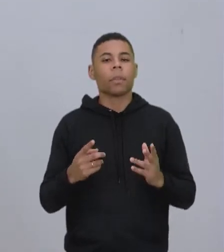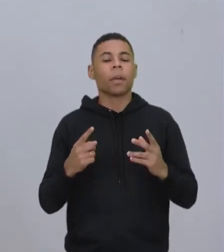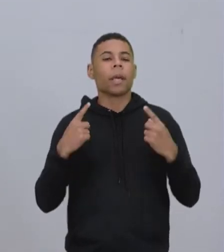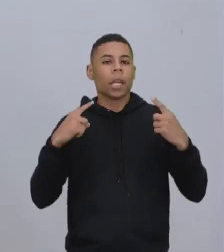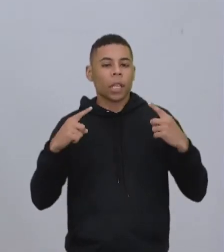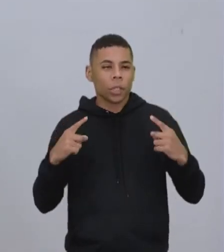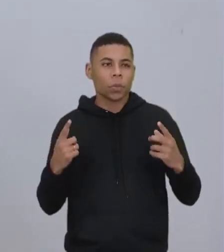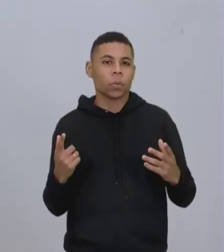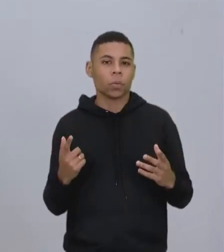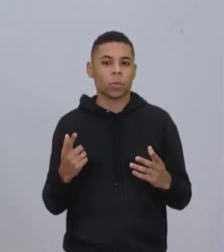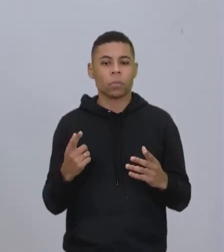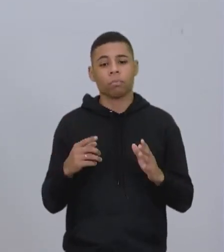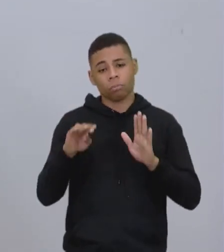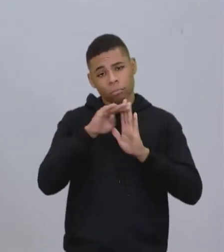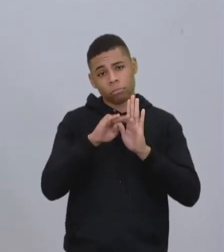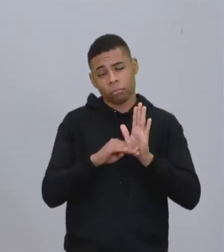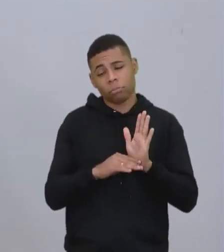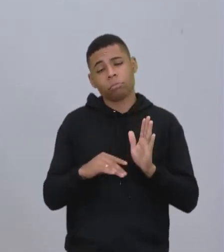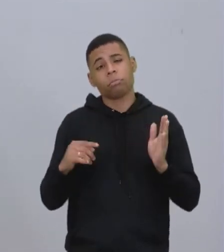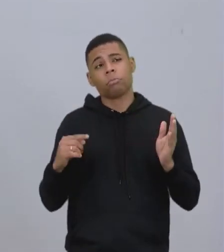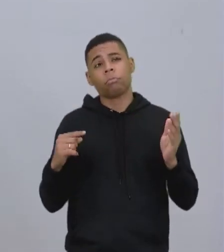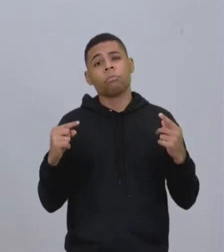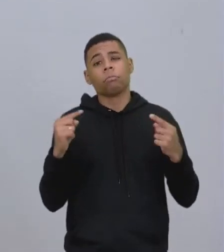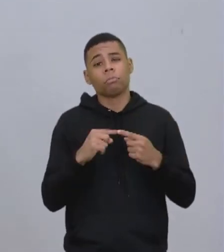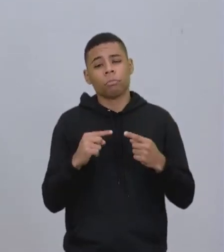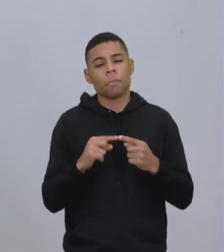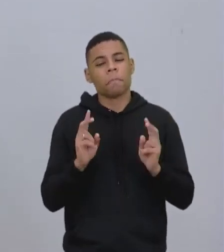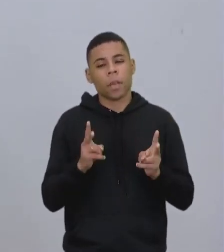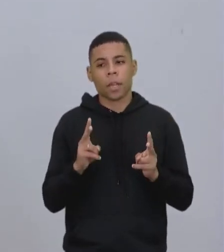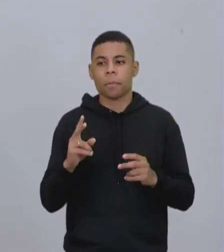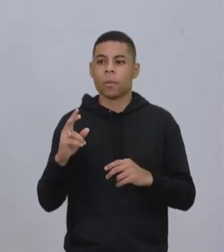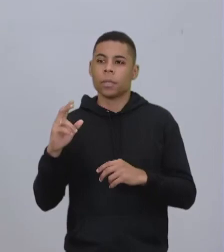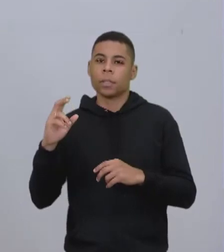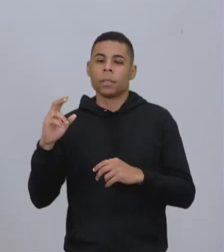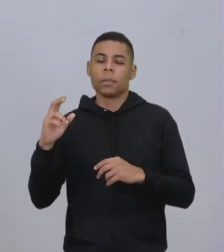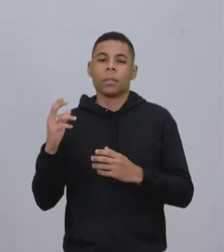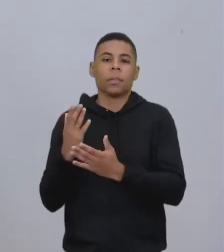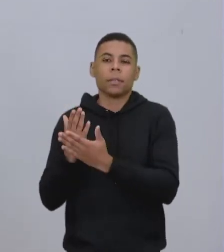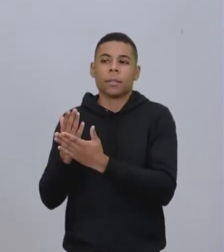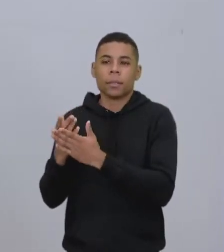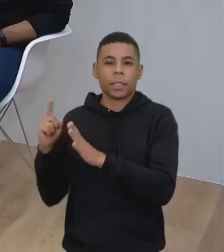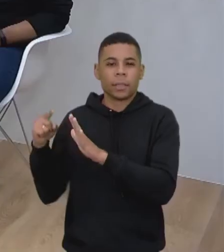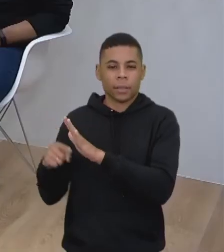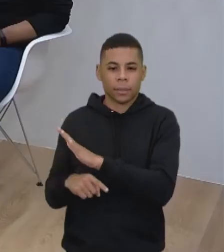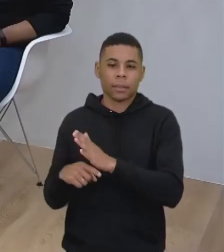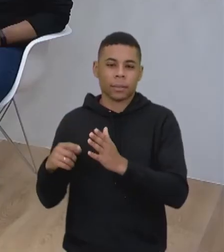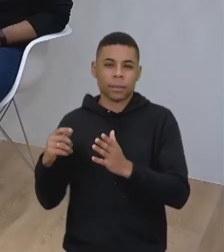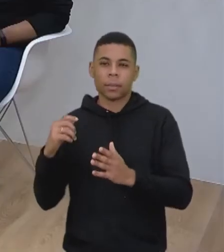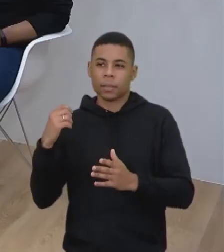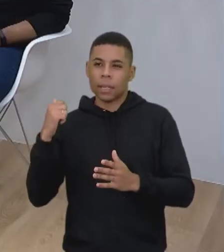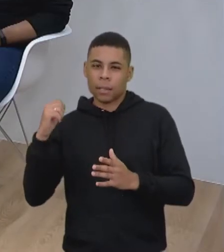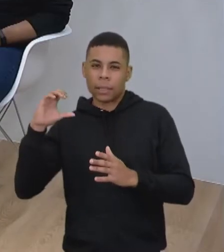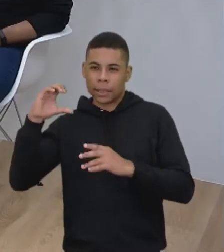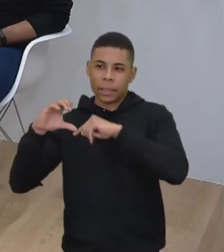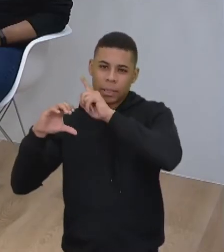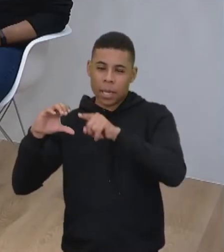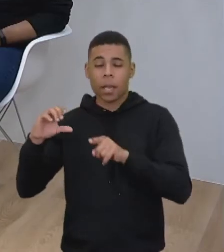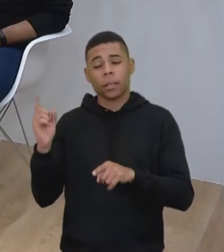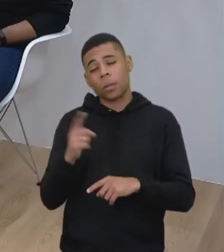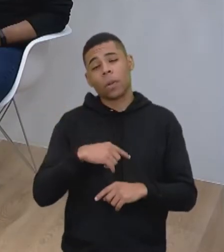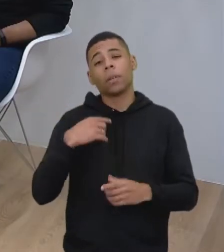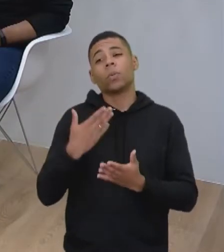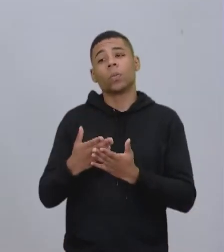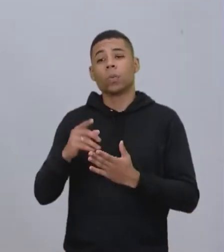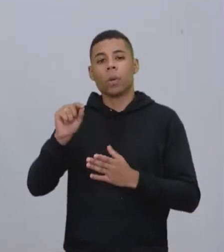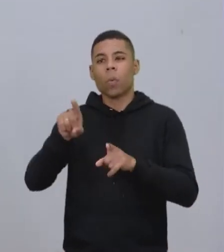crítico, pautado realmente na ciência. Quando a gente fala, como vocês citaram, de leitura, a gente trabalha lá a leitura de imagem. Então, o